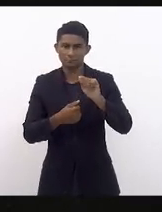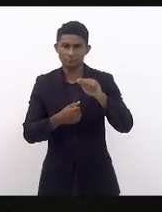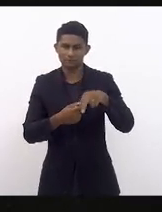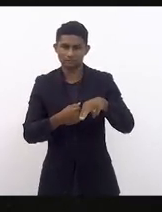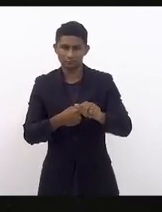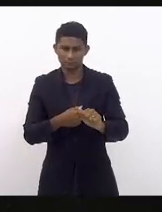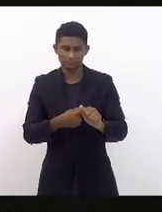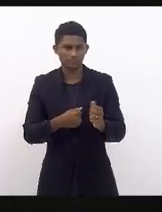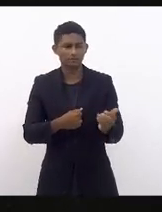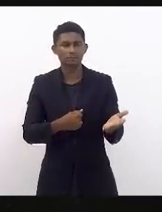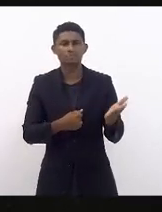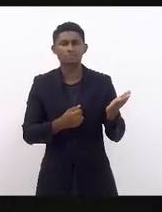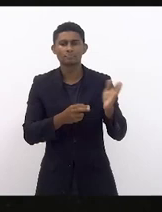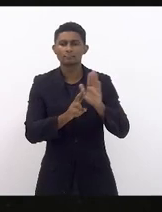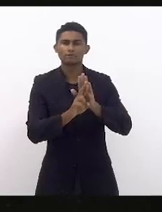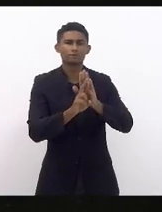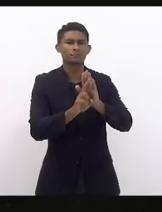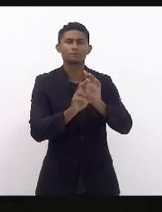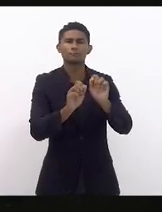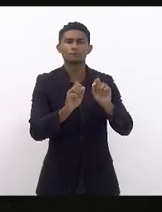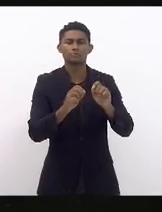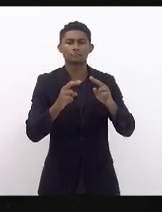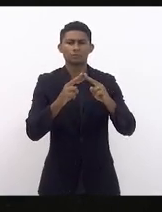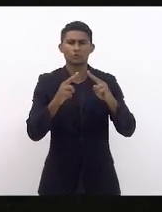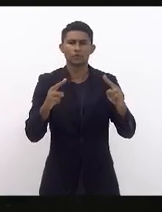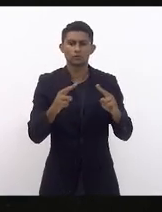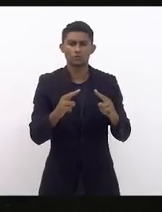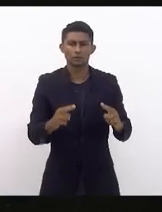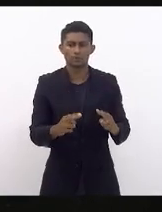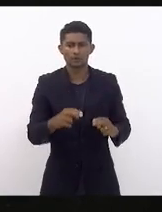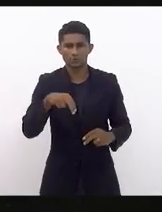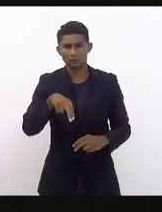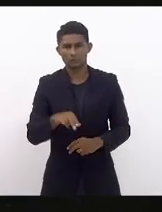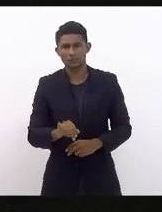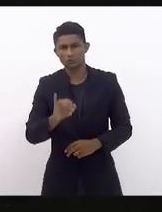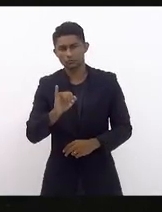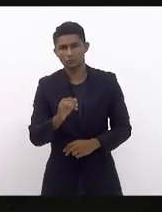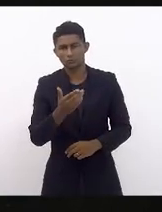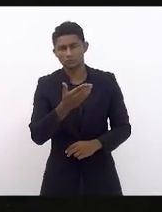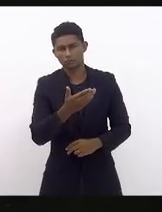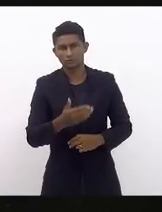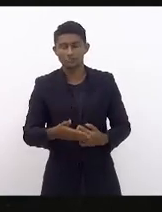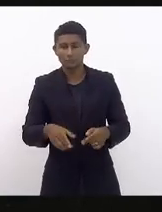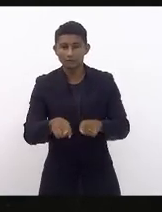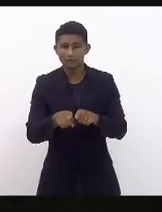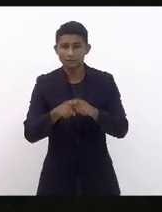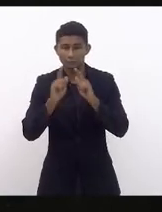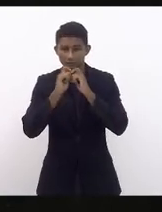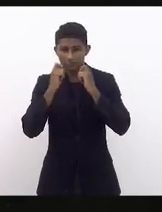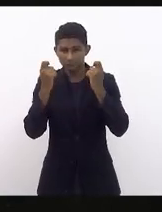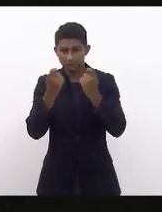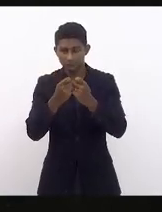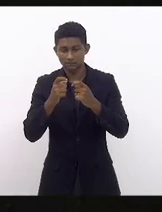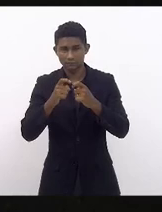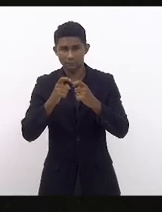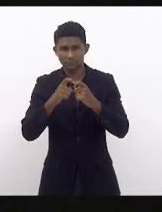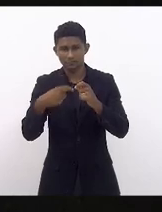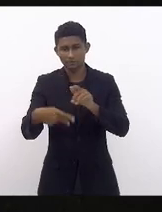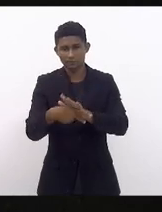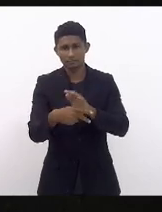aqui a Unimed de Nova Iguaçu e a Associação Médica de Nova